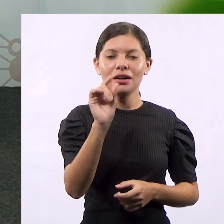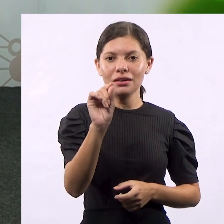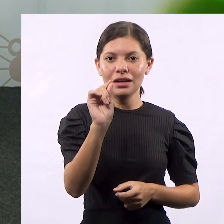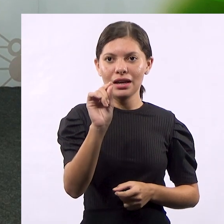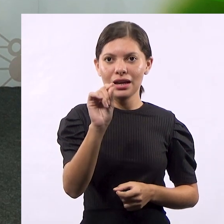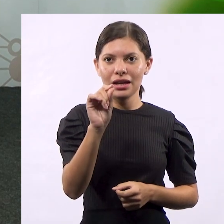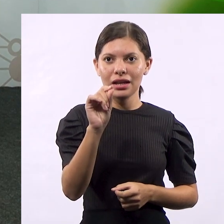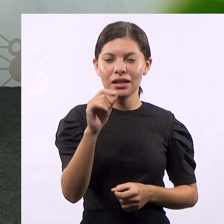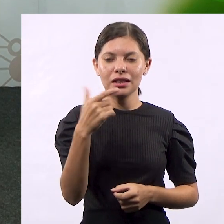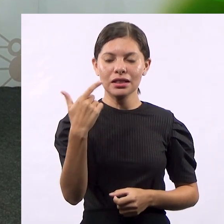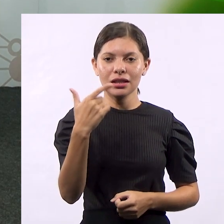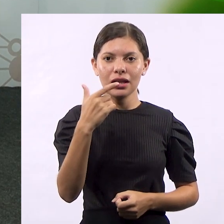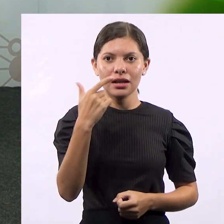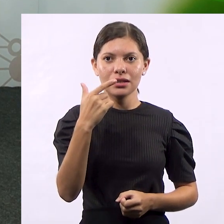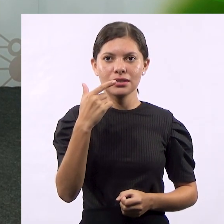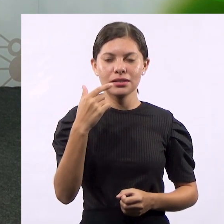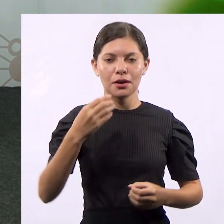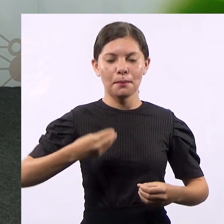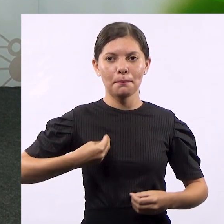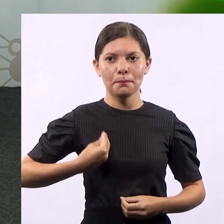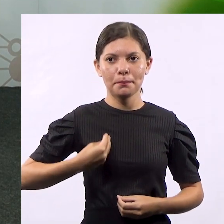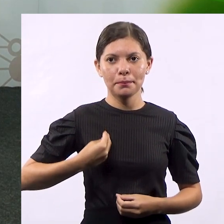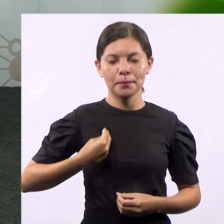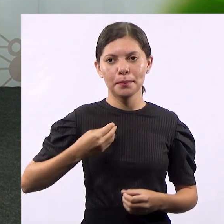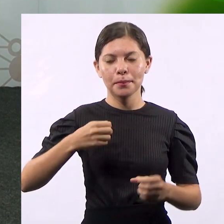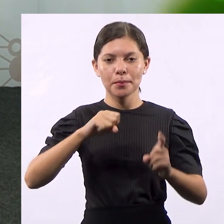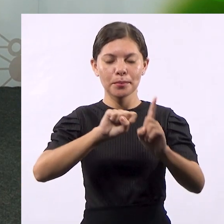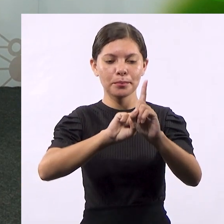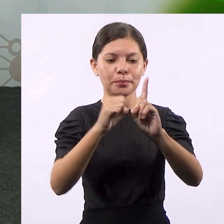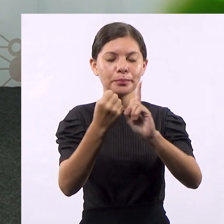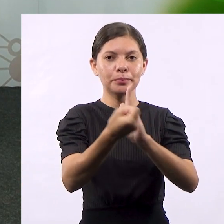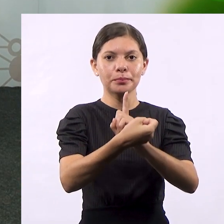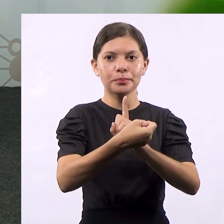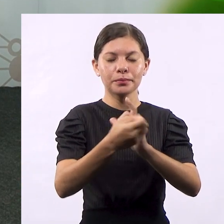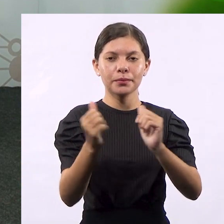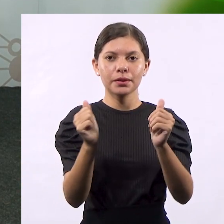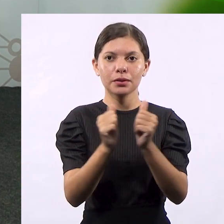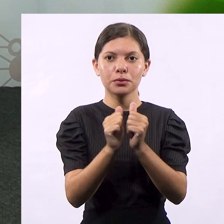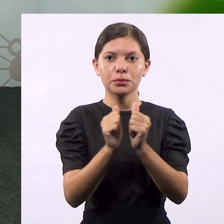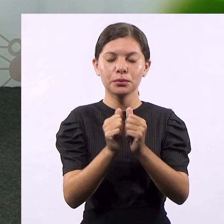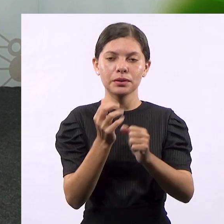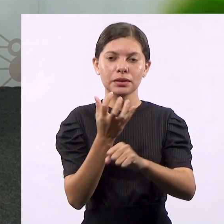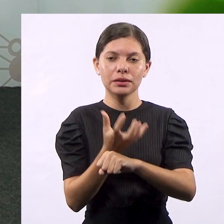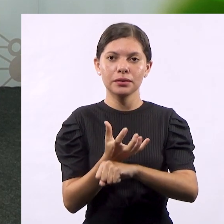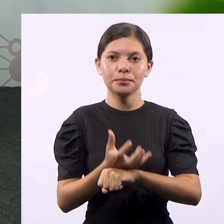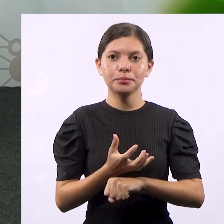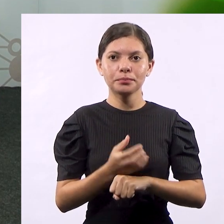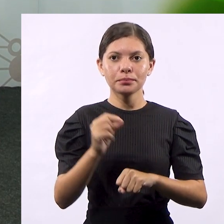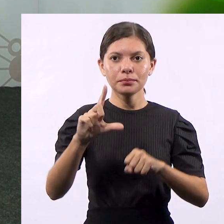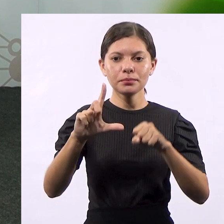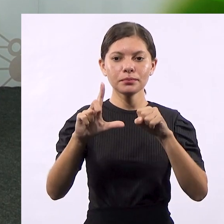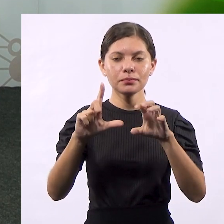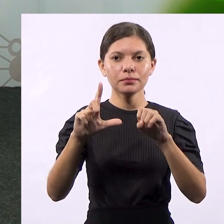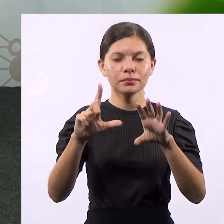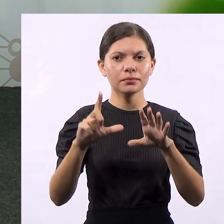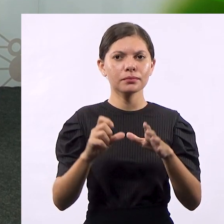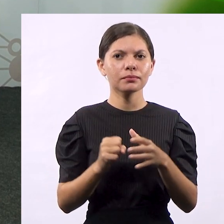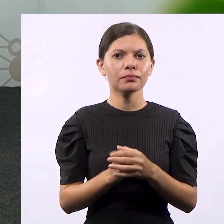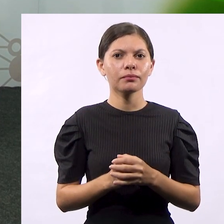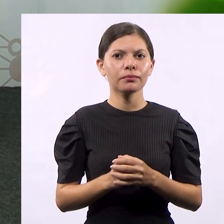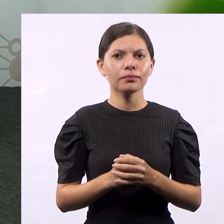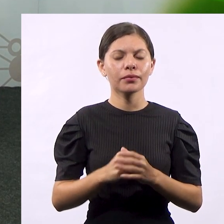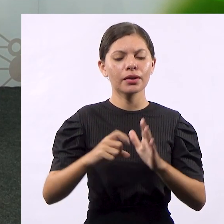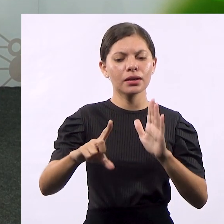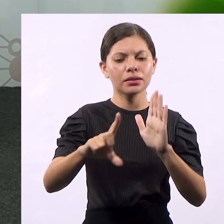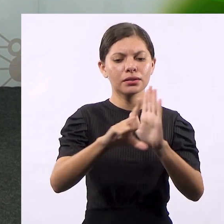o eixo participação social. Esse eixo envolve as disciplinas legislação educacional, políticas